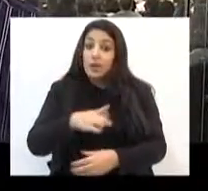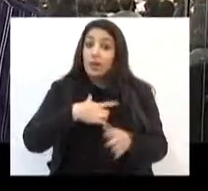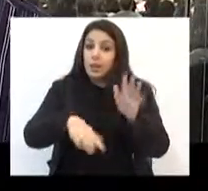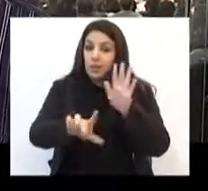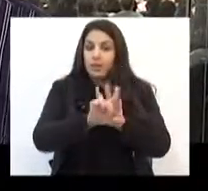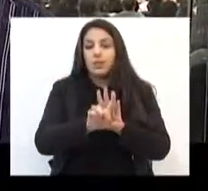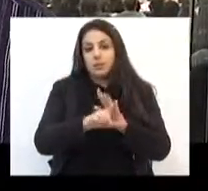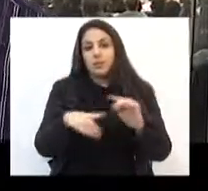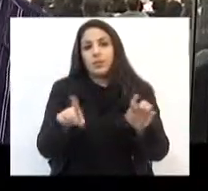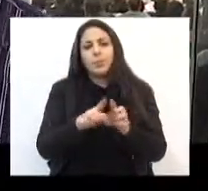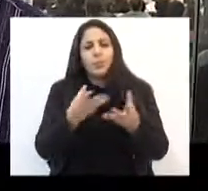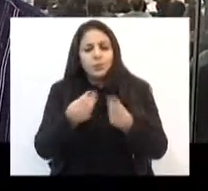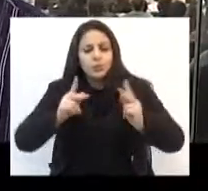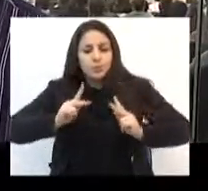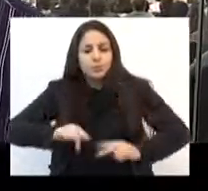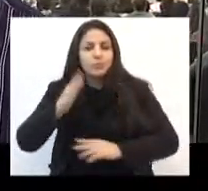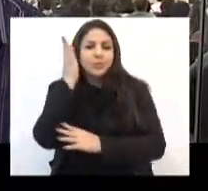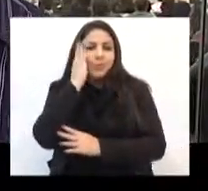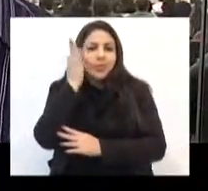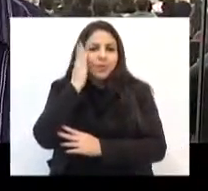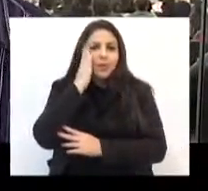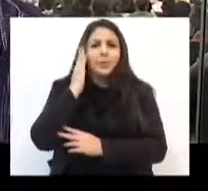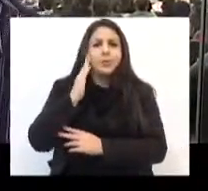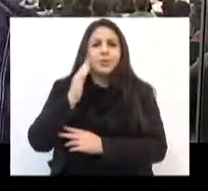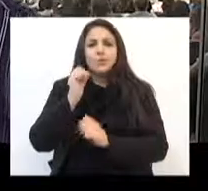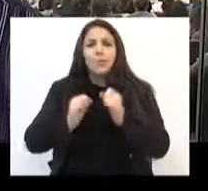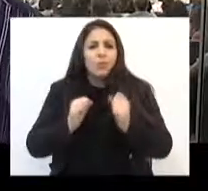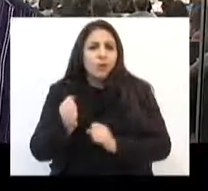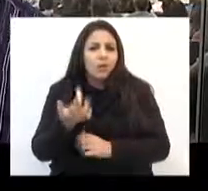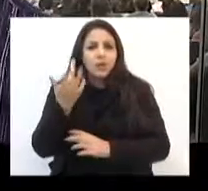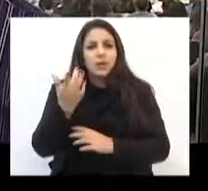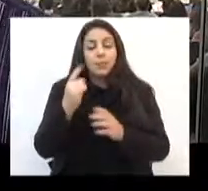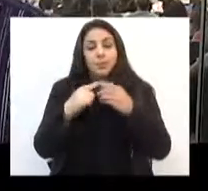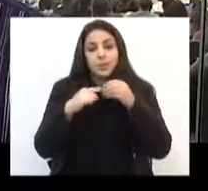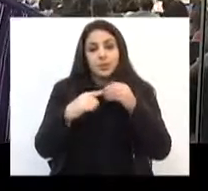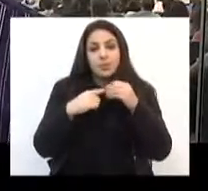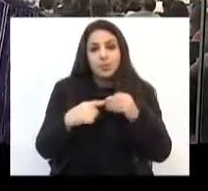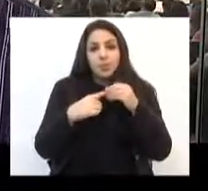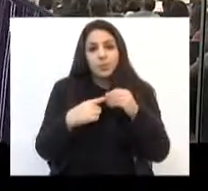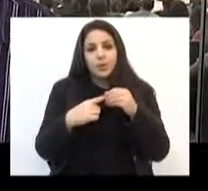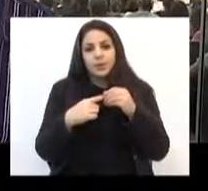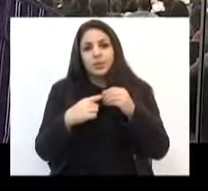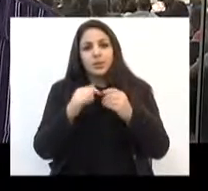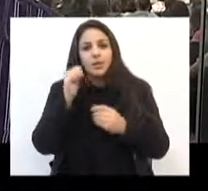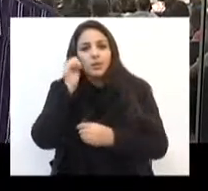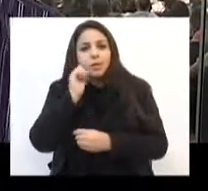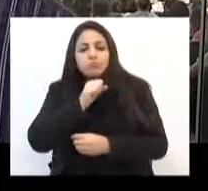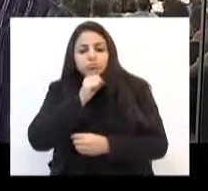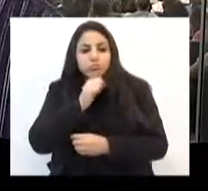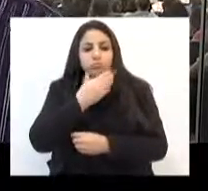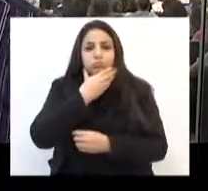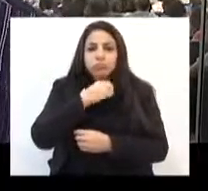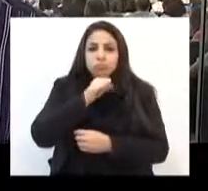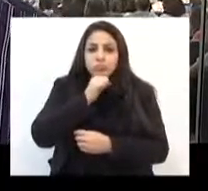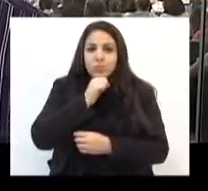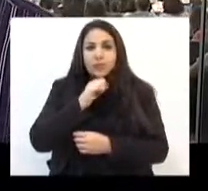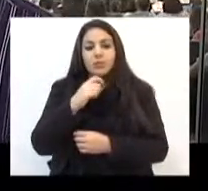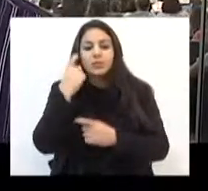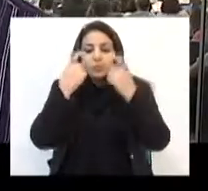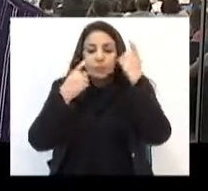na nossa cidade, ou seja, eu quero que seja efetivado simplesmente nos nossos hospitais, na rede pública ou particular, um